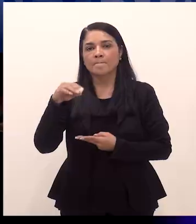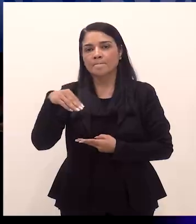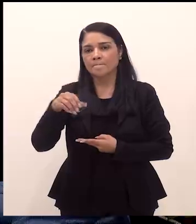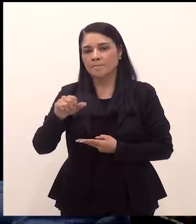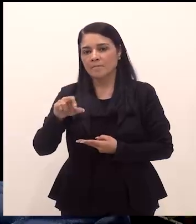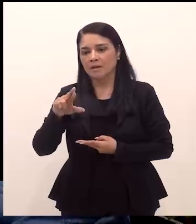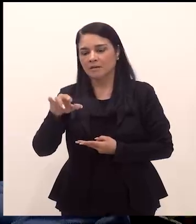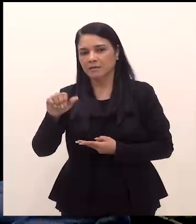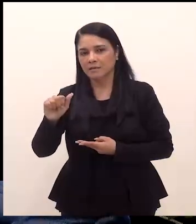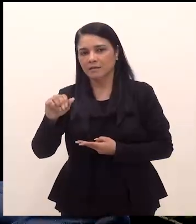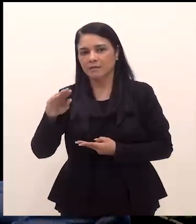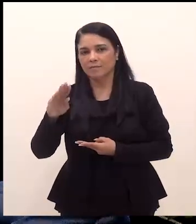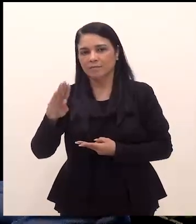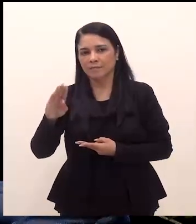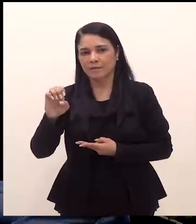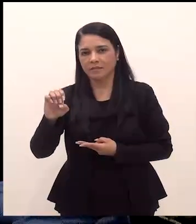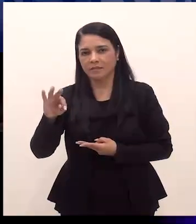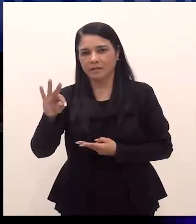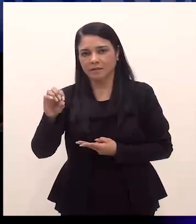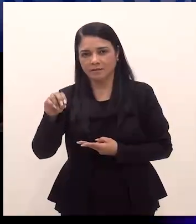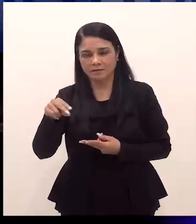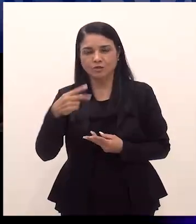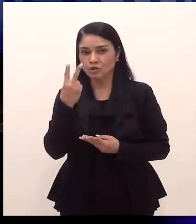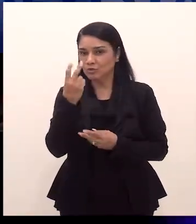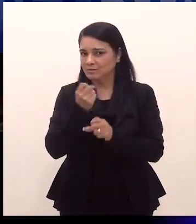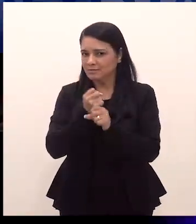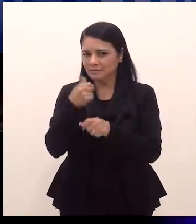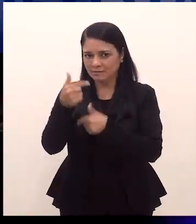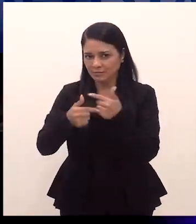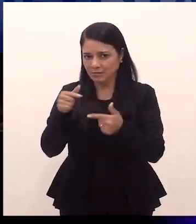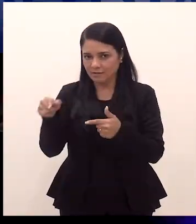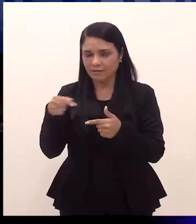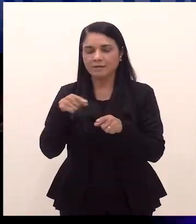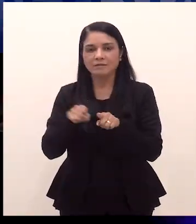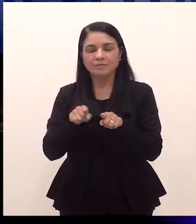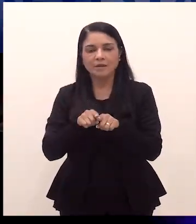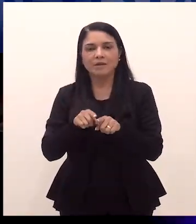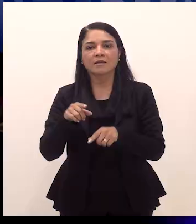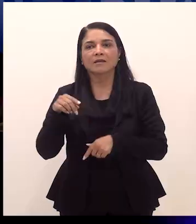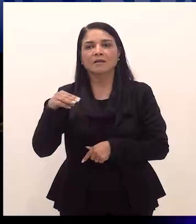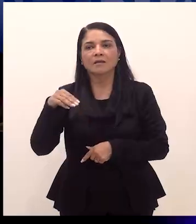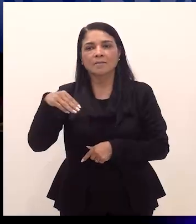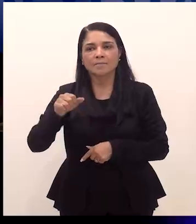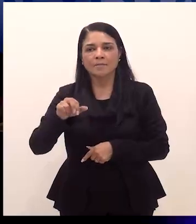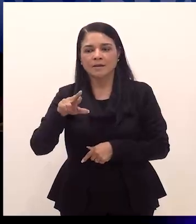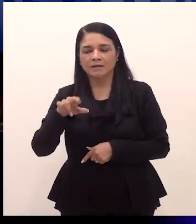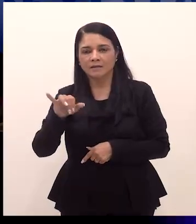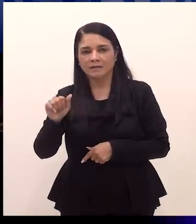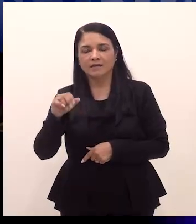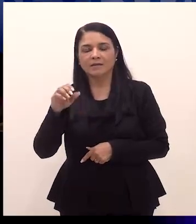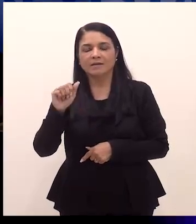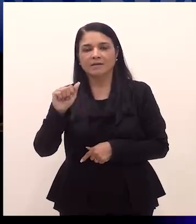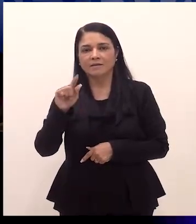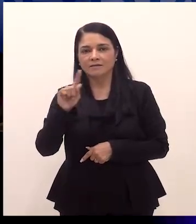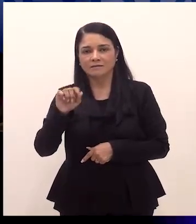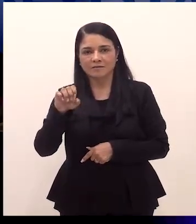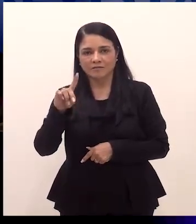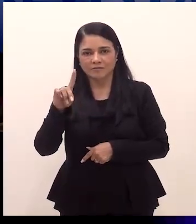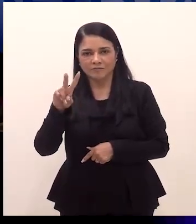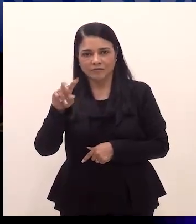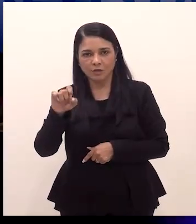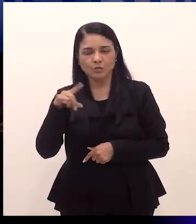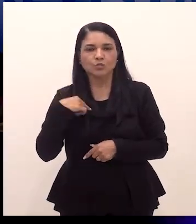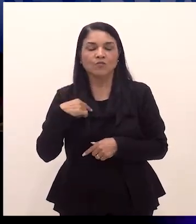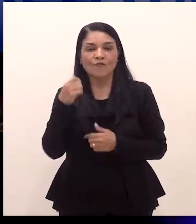são pessoas com estilos bem distintos, a né? Elba Ramalho, ao Geraldo Azevedo, fazendo shows de forró em São João, assim, pelo